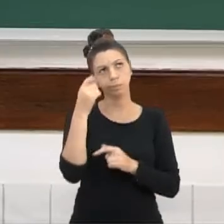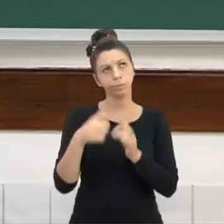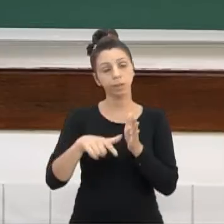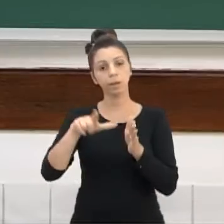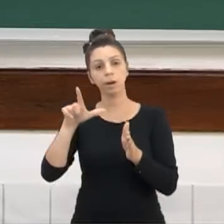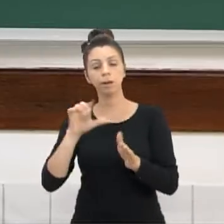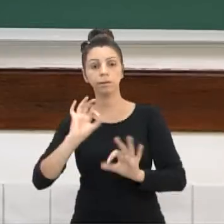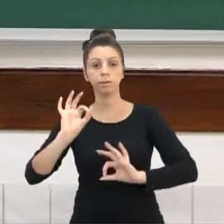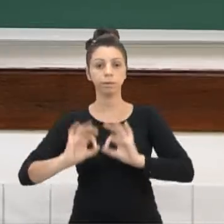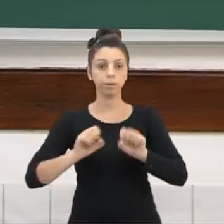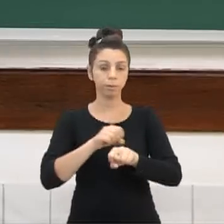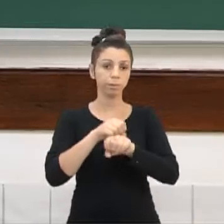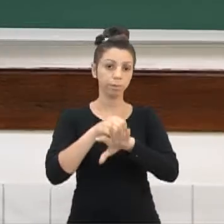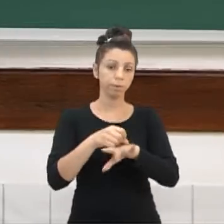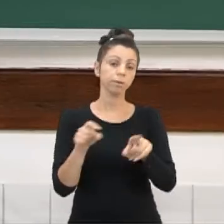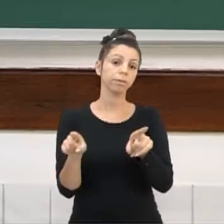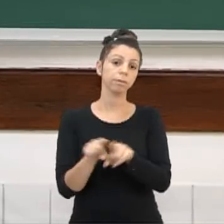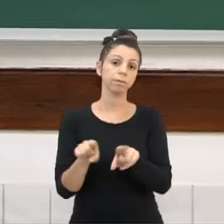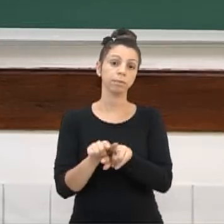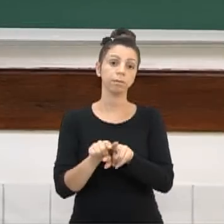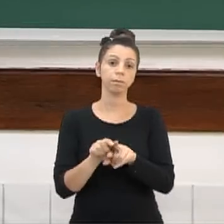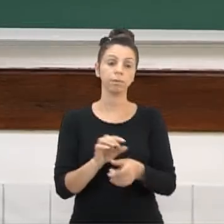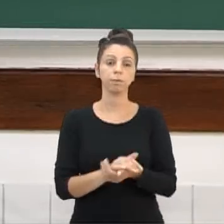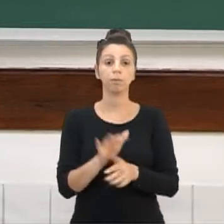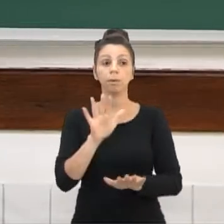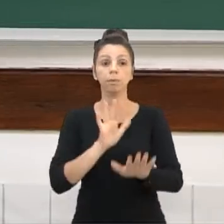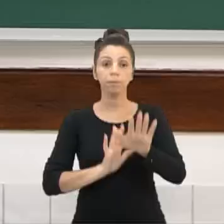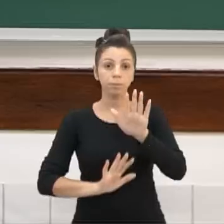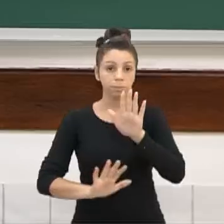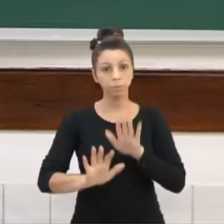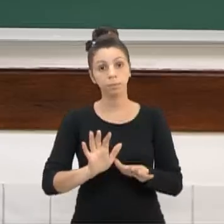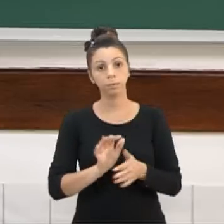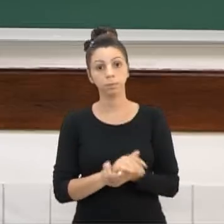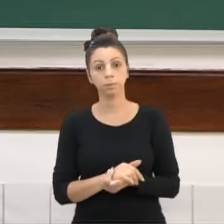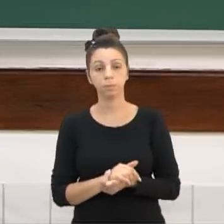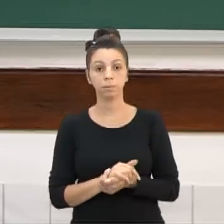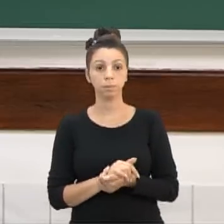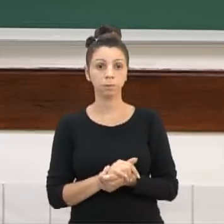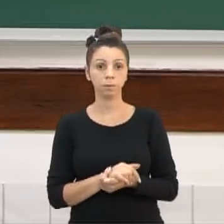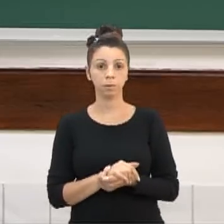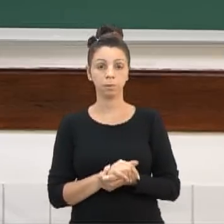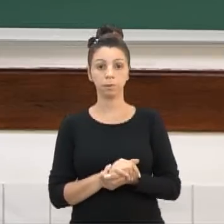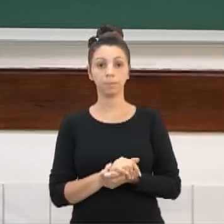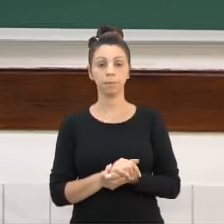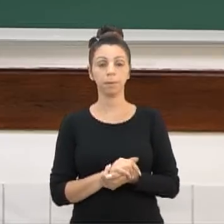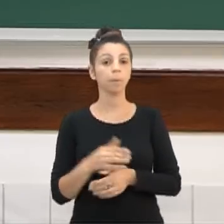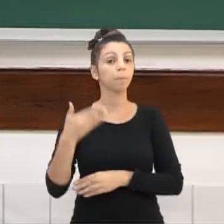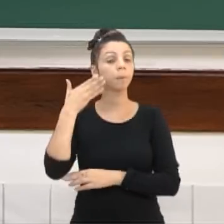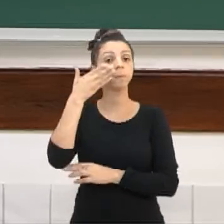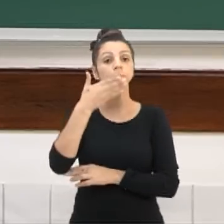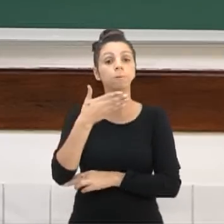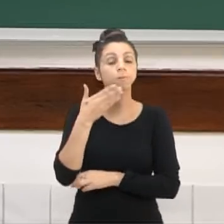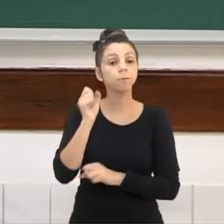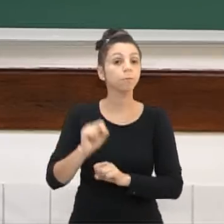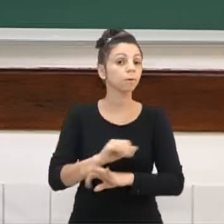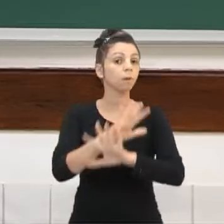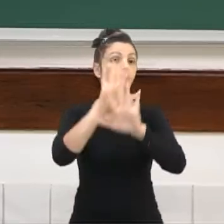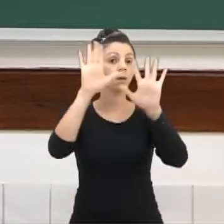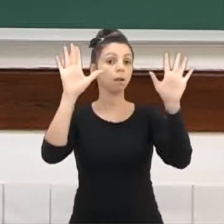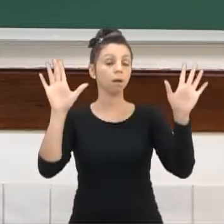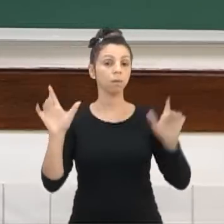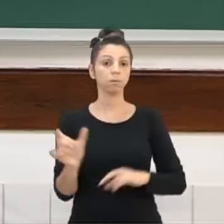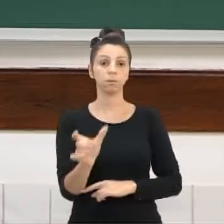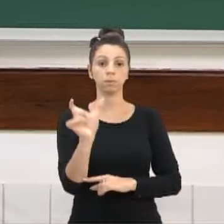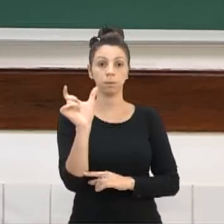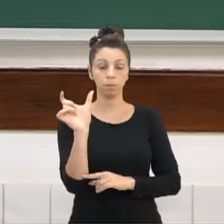elaborar o podcast, então eu também tenho que tomar esse cuidado aí, né, para deixar o meu discurso muito claro e as palavras,